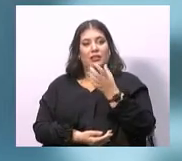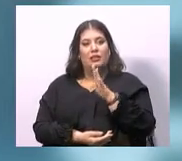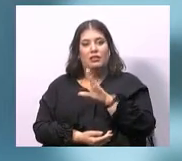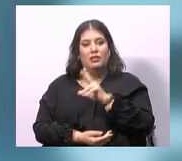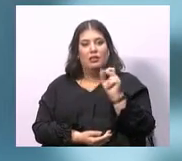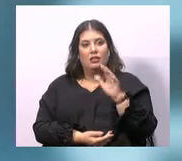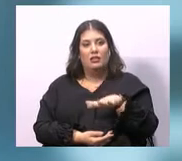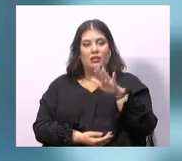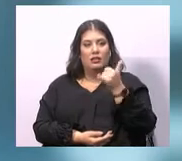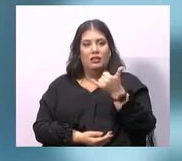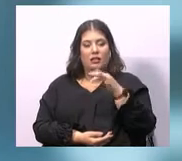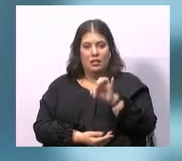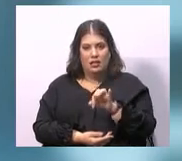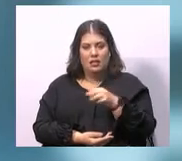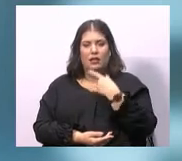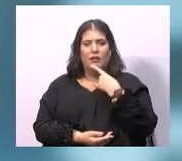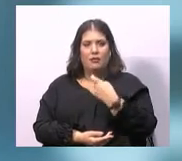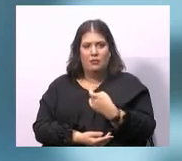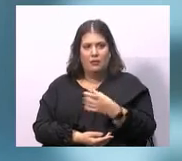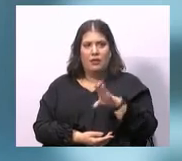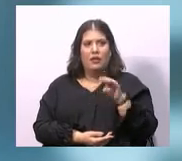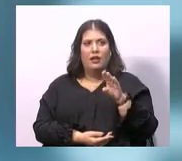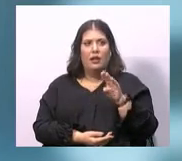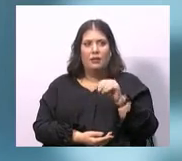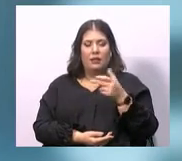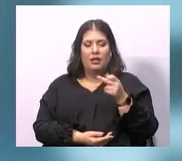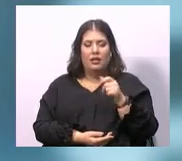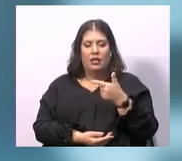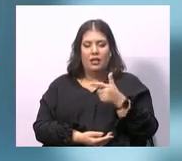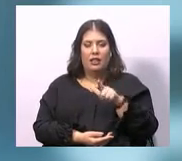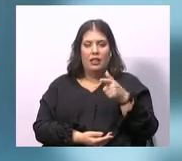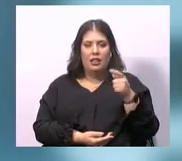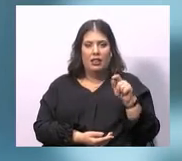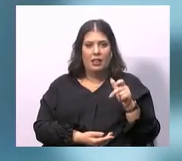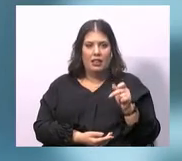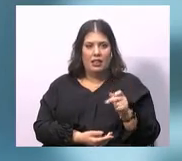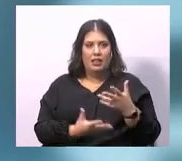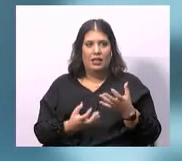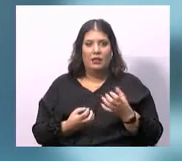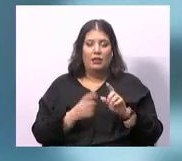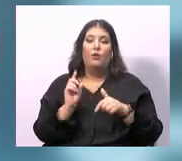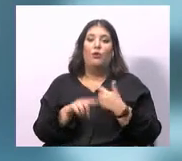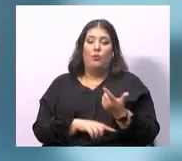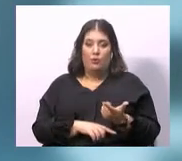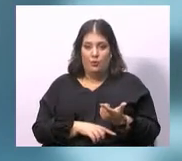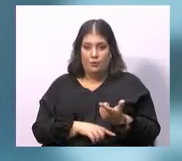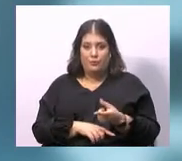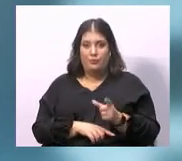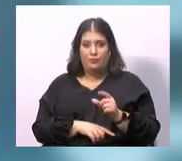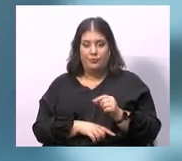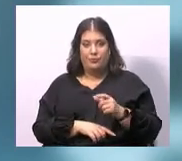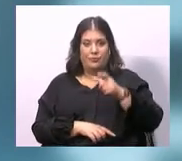tem 28 anos e pergunta como tratar um pé de atleta à cura. Entretanto, recebemos também outro e-mail, também de